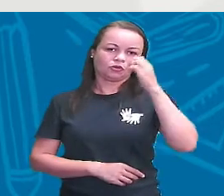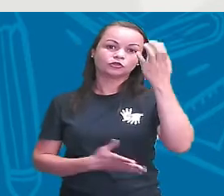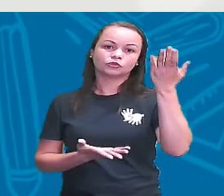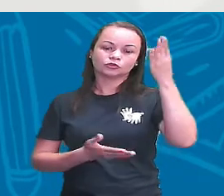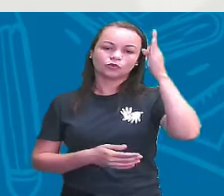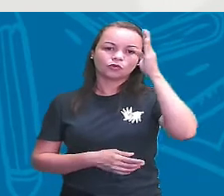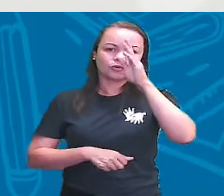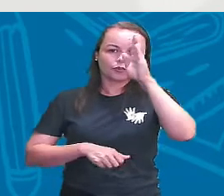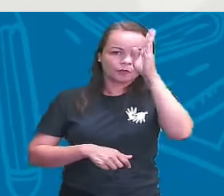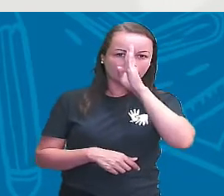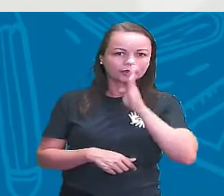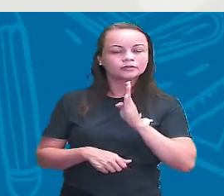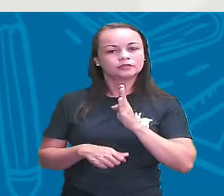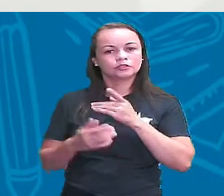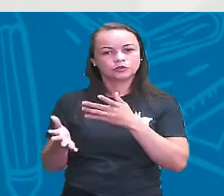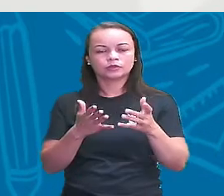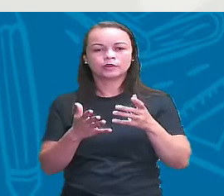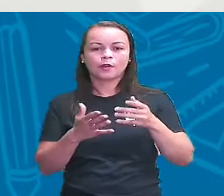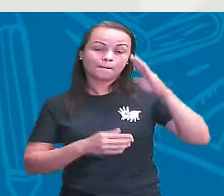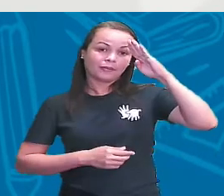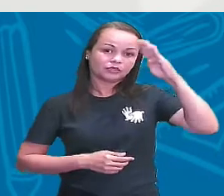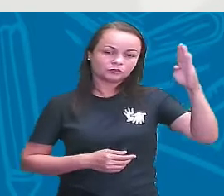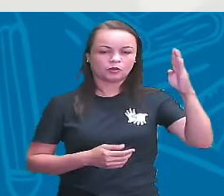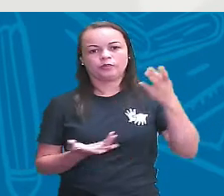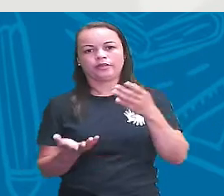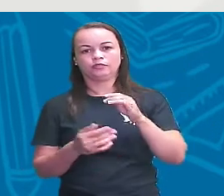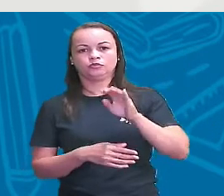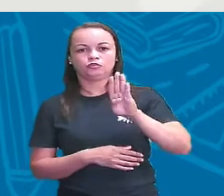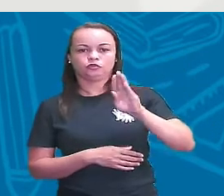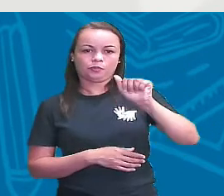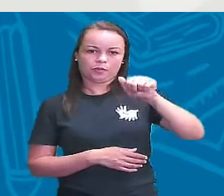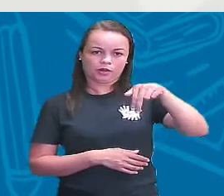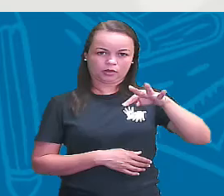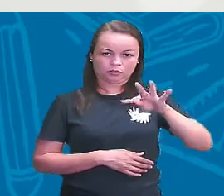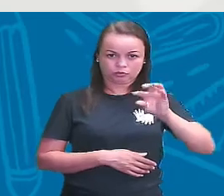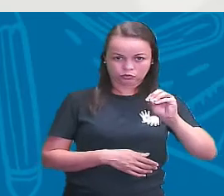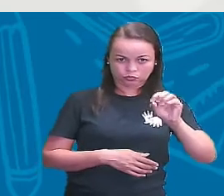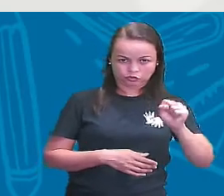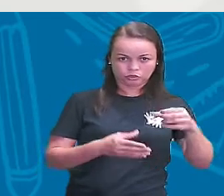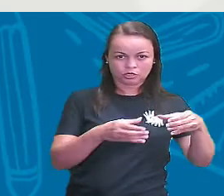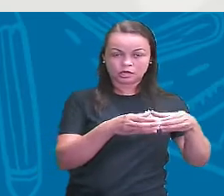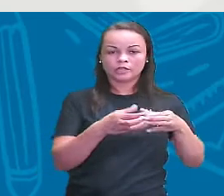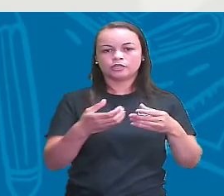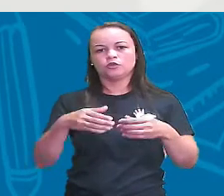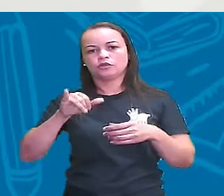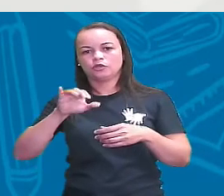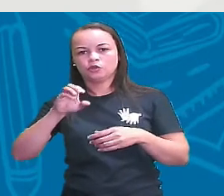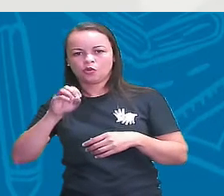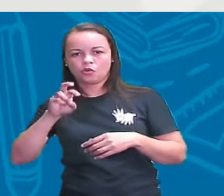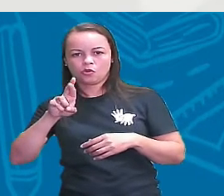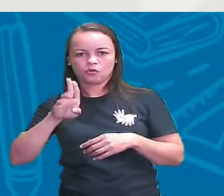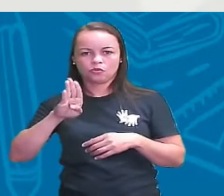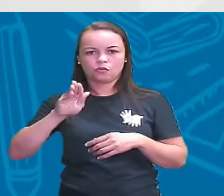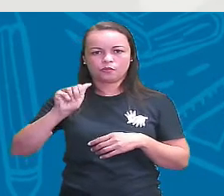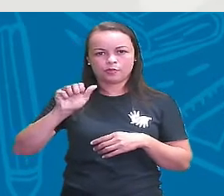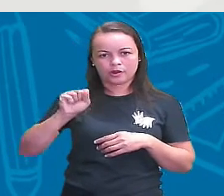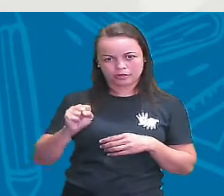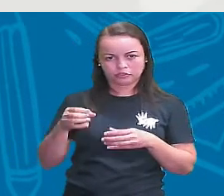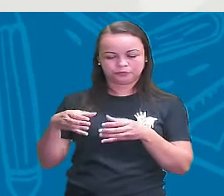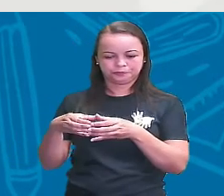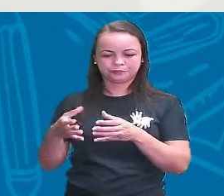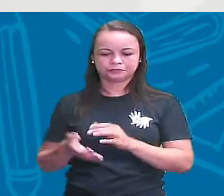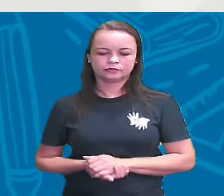Principalmente aí os bantus e os iorubás, tá bem? Vamos lá. E aí nós temos uma imagem, certo?